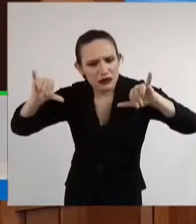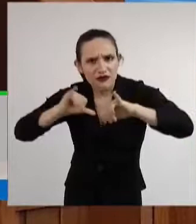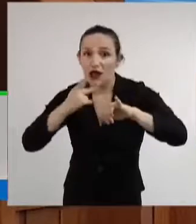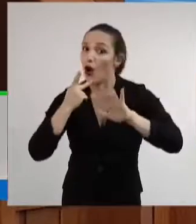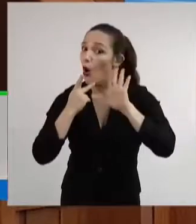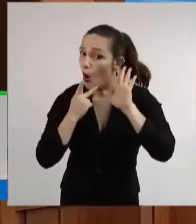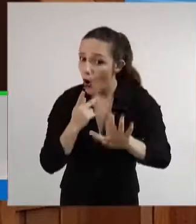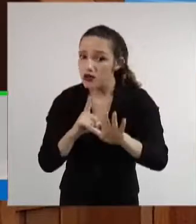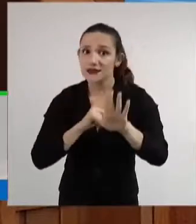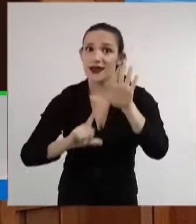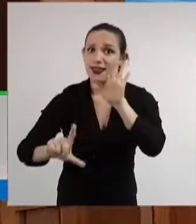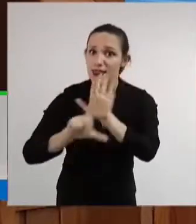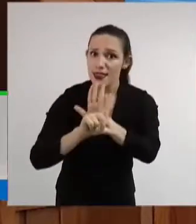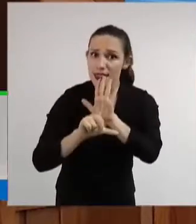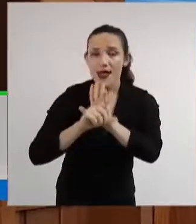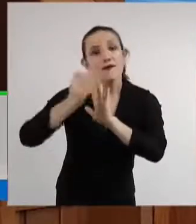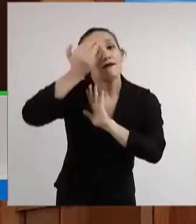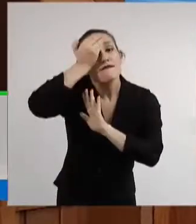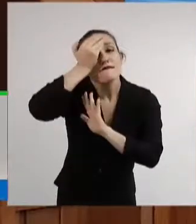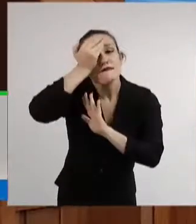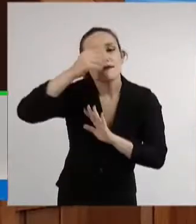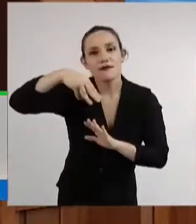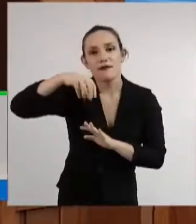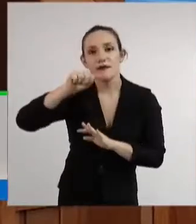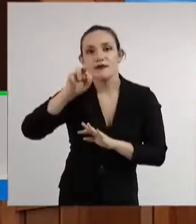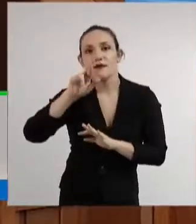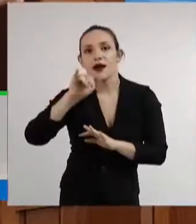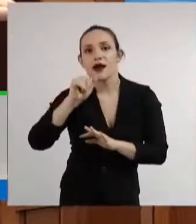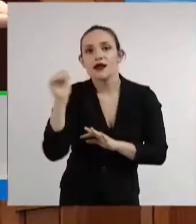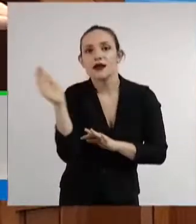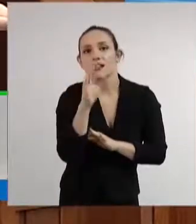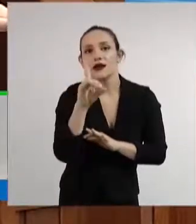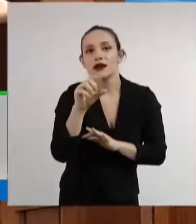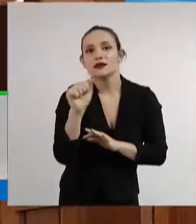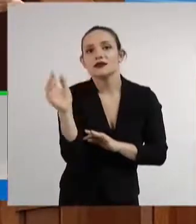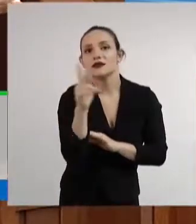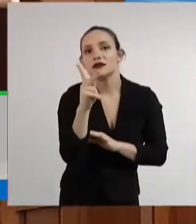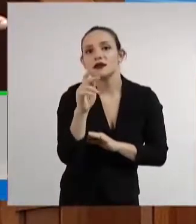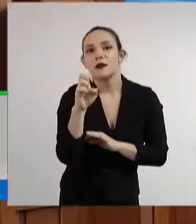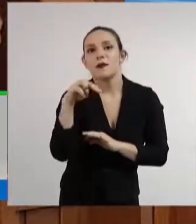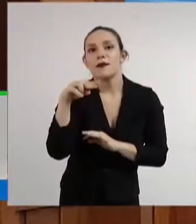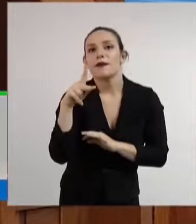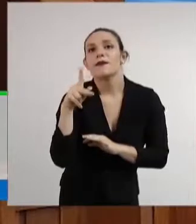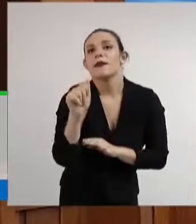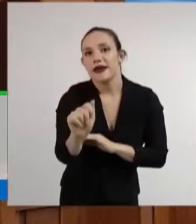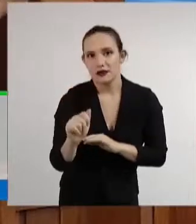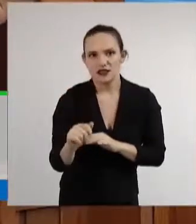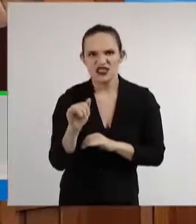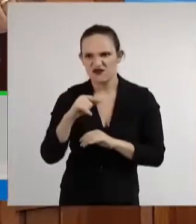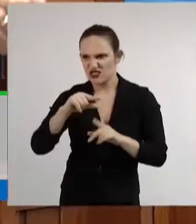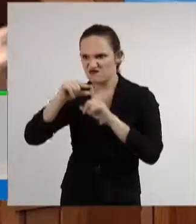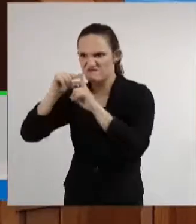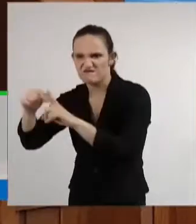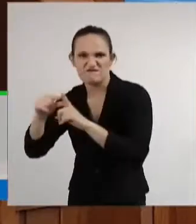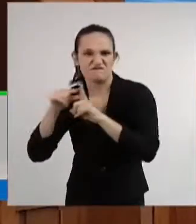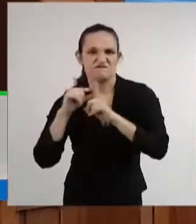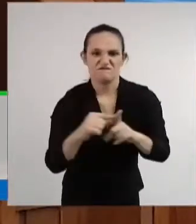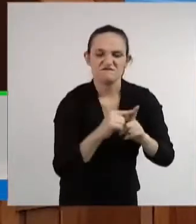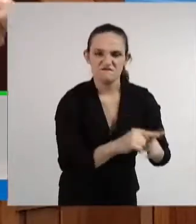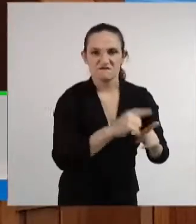lei chamada Lei Maria da Penha, que na verdade, se você ofender, não é só a mulher, se você ofender o seu próximo, você